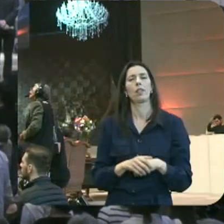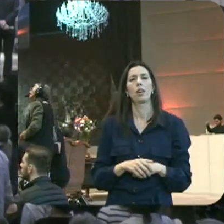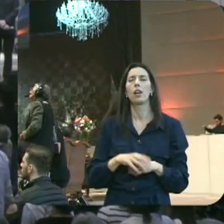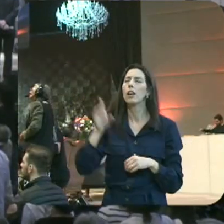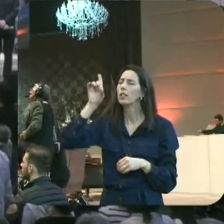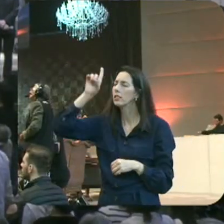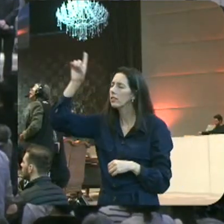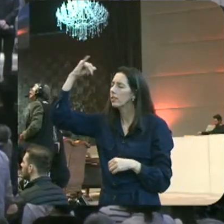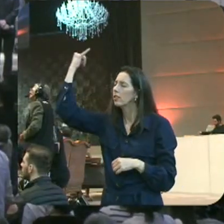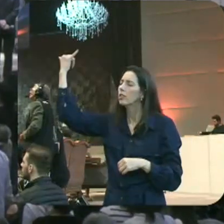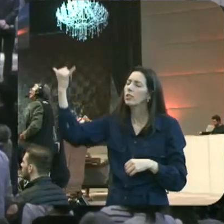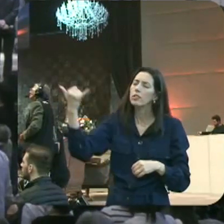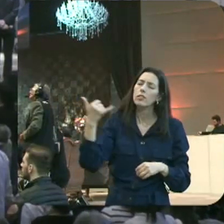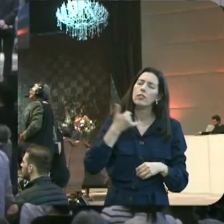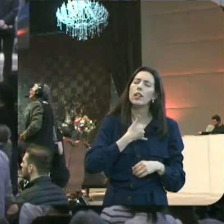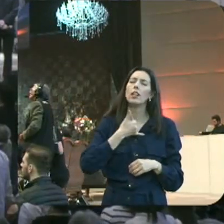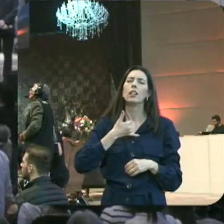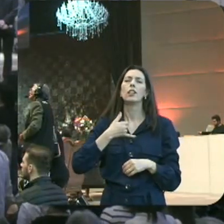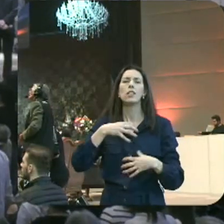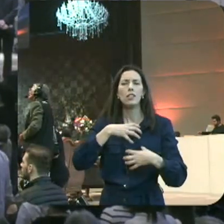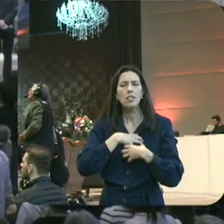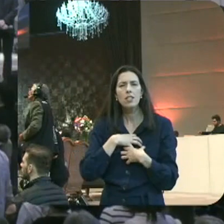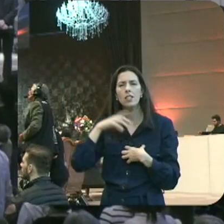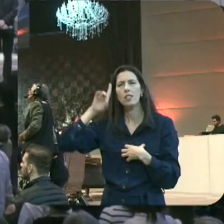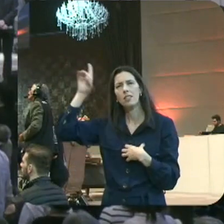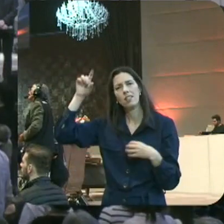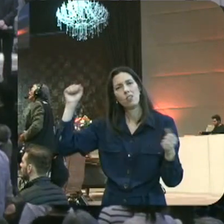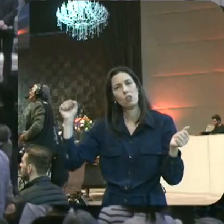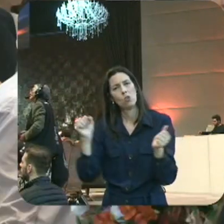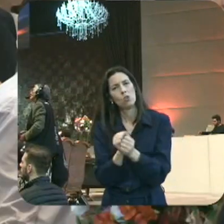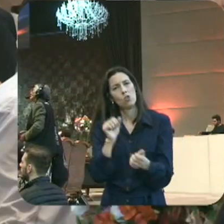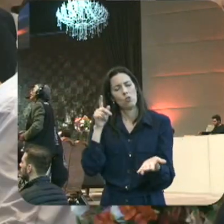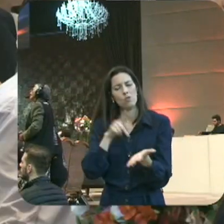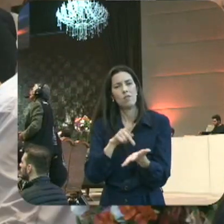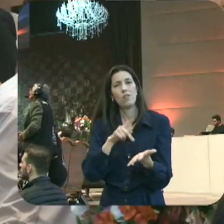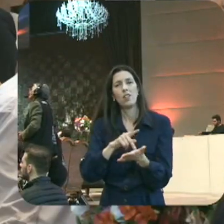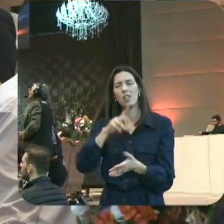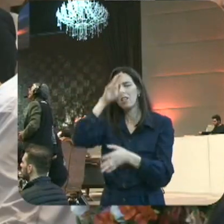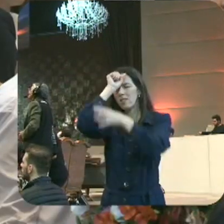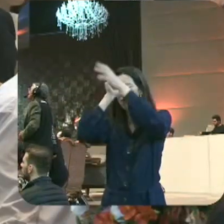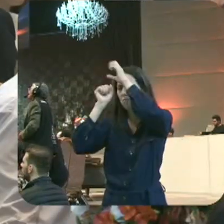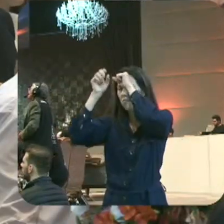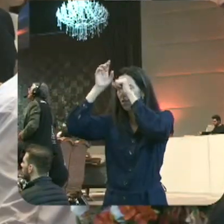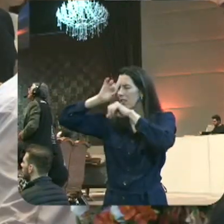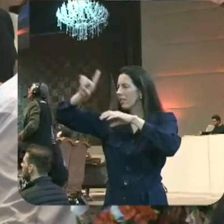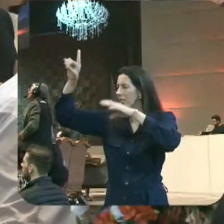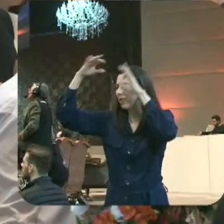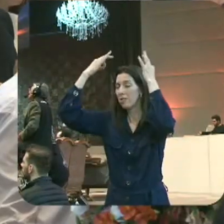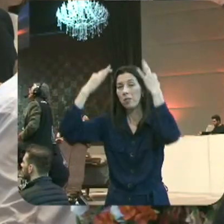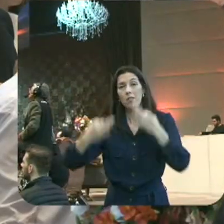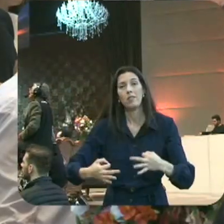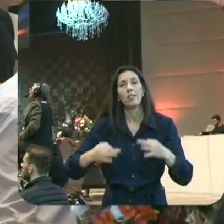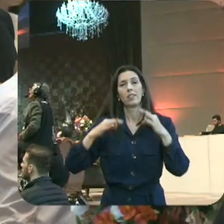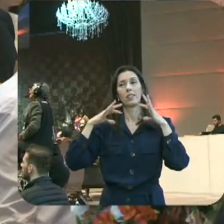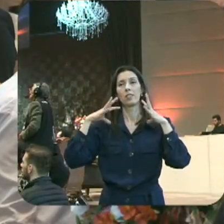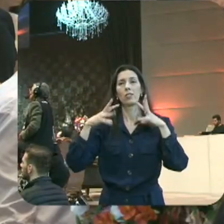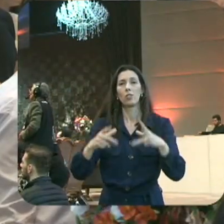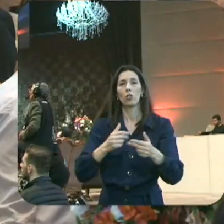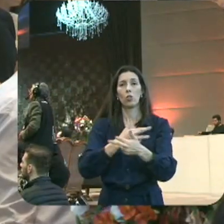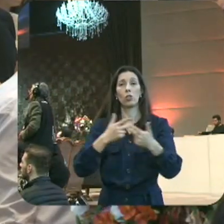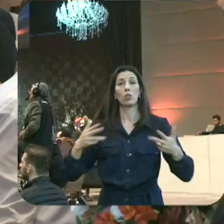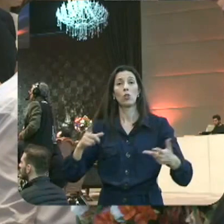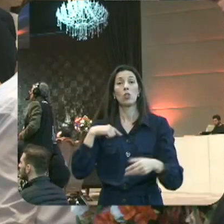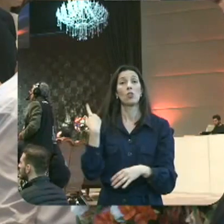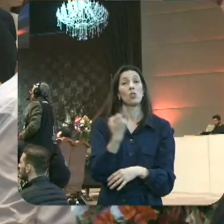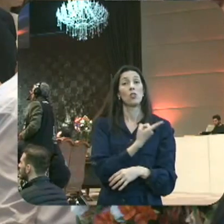manifeste, que Ele fale, que você sinta a presença dEle, que você aprenda dEle a resolver questões. A voz do Senhor vai